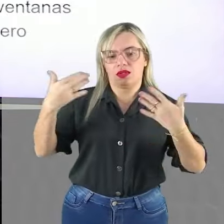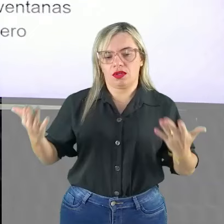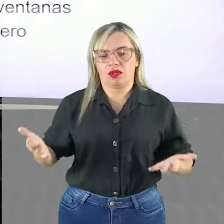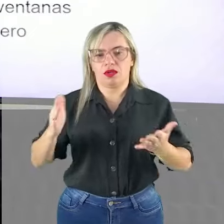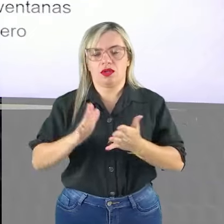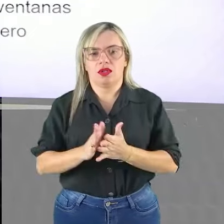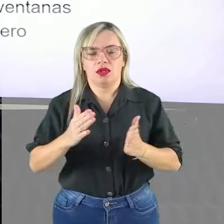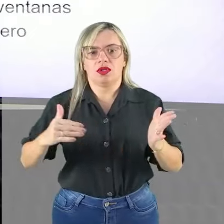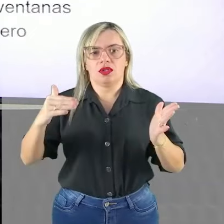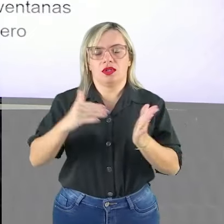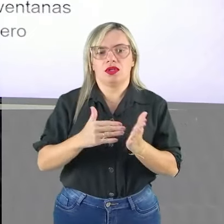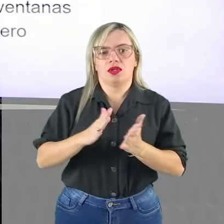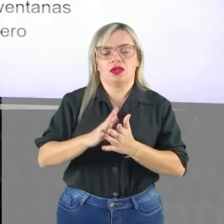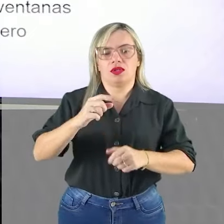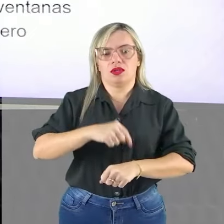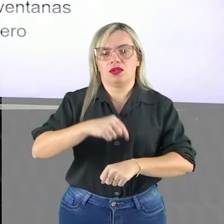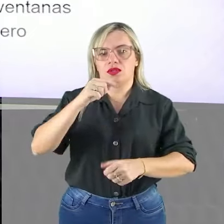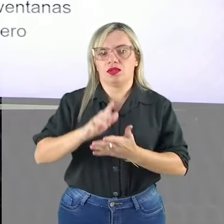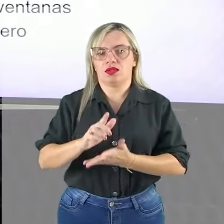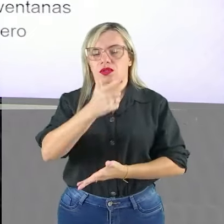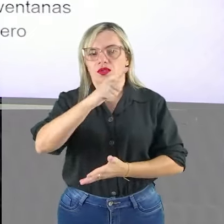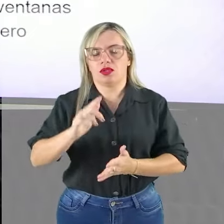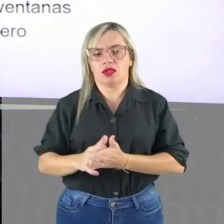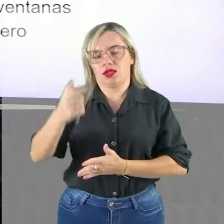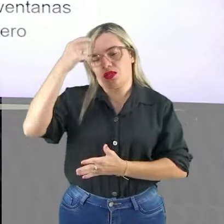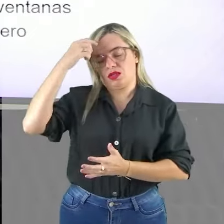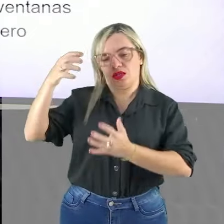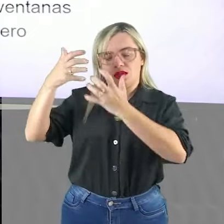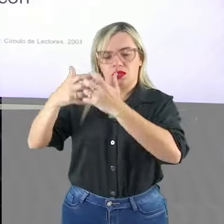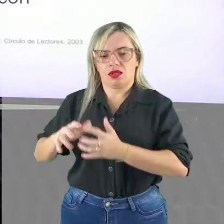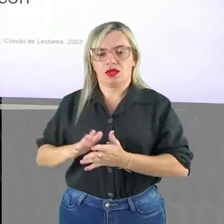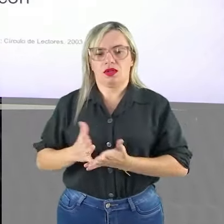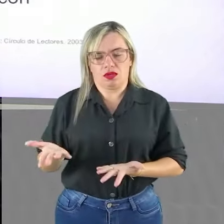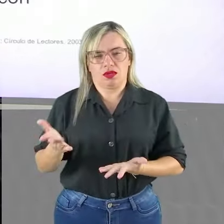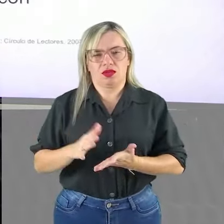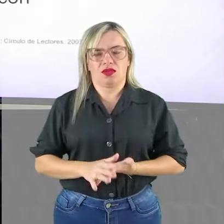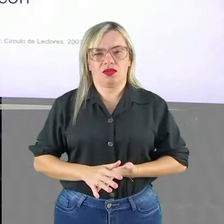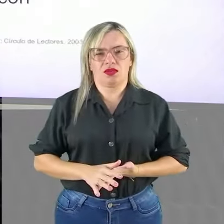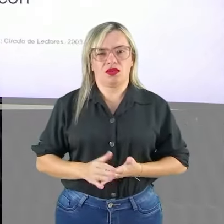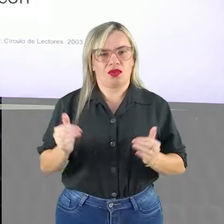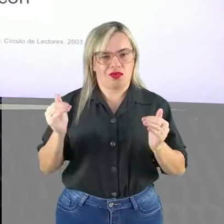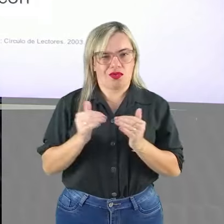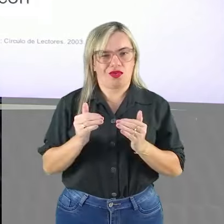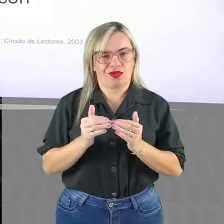seé o momento não tem Nena reflexão Concord comig vamos